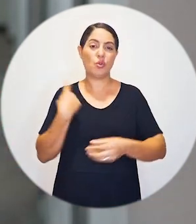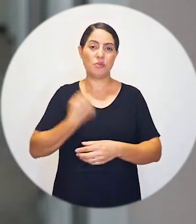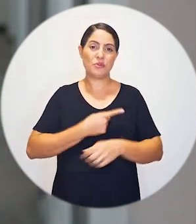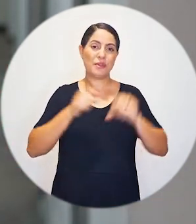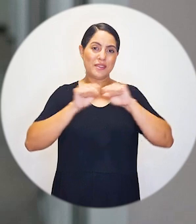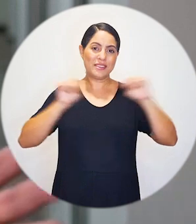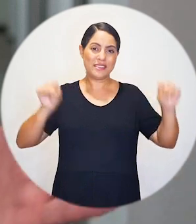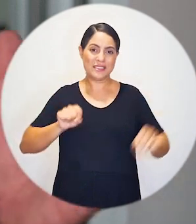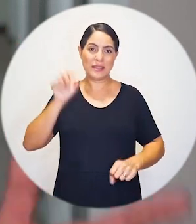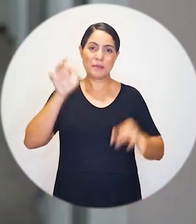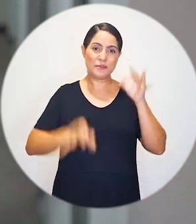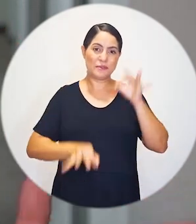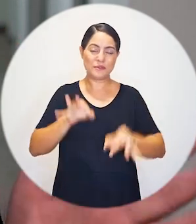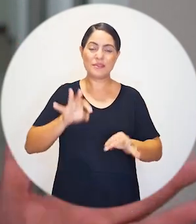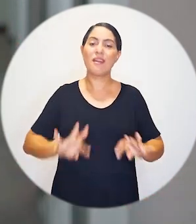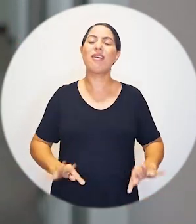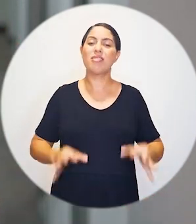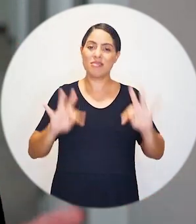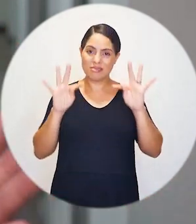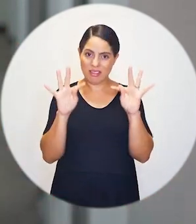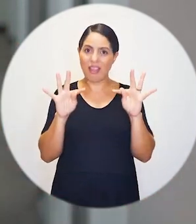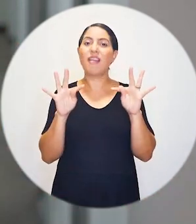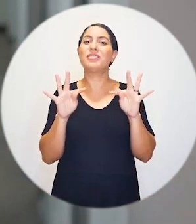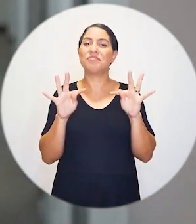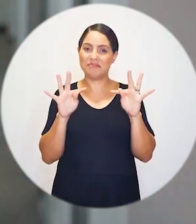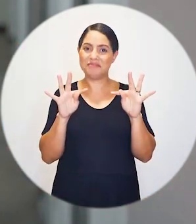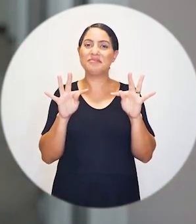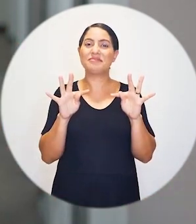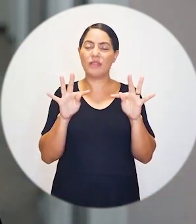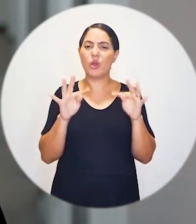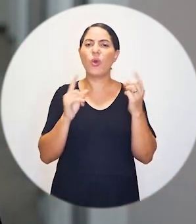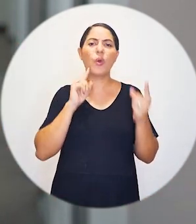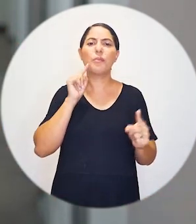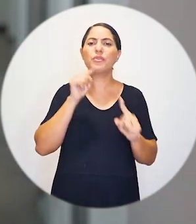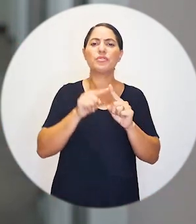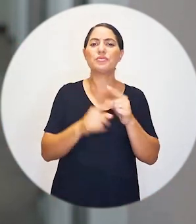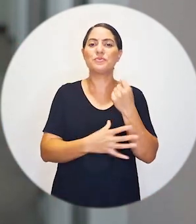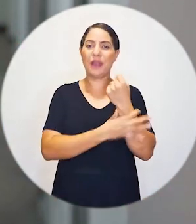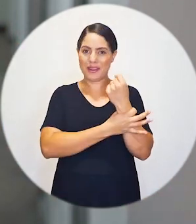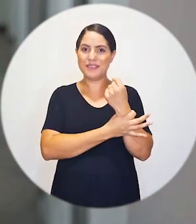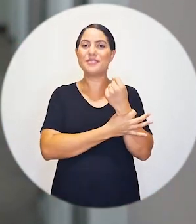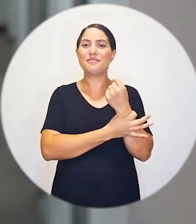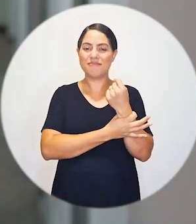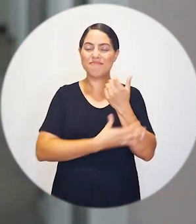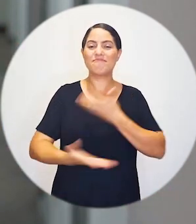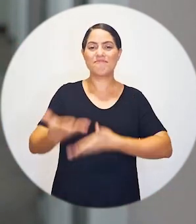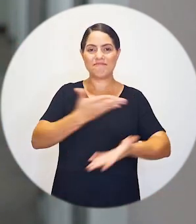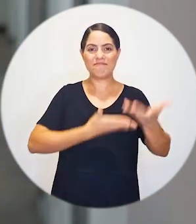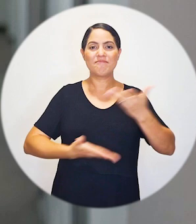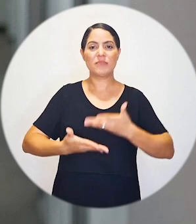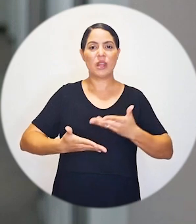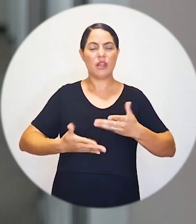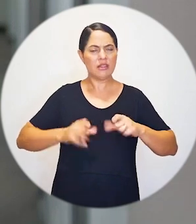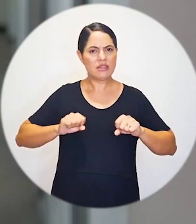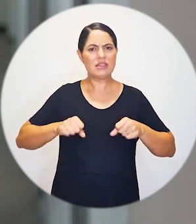sistema de justiça aplique a tecnologia, a inteligência artificial de uma forma a garantir o pleno contraditório, a ampla defesa